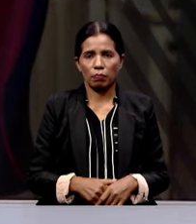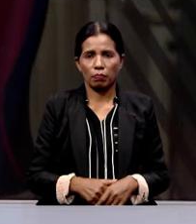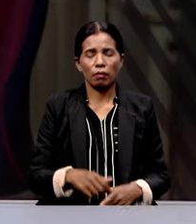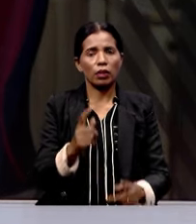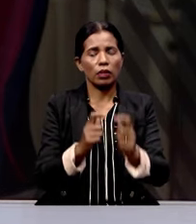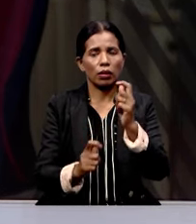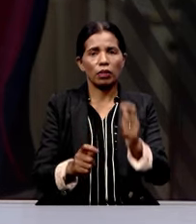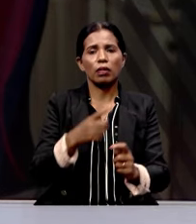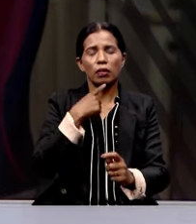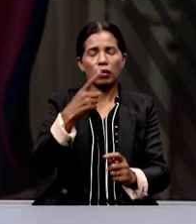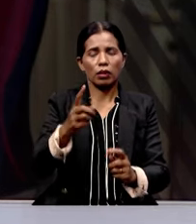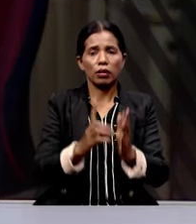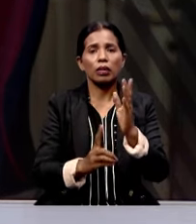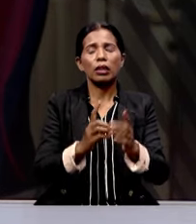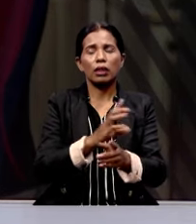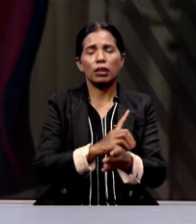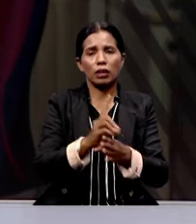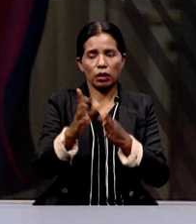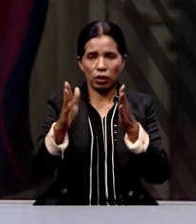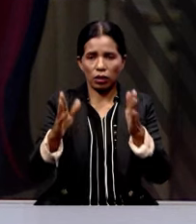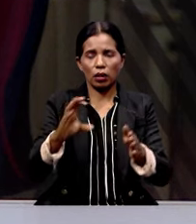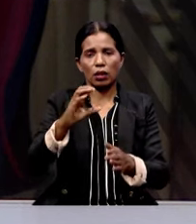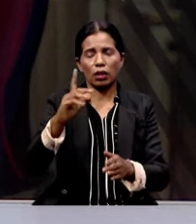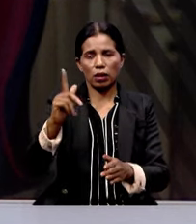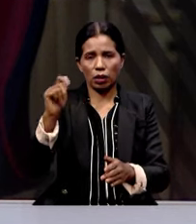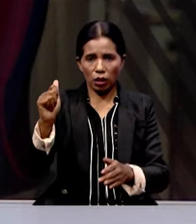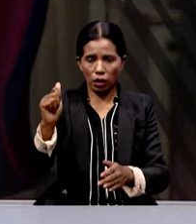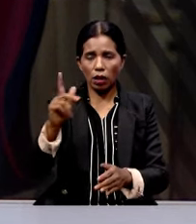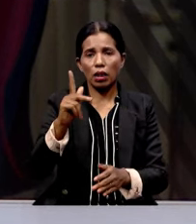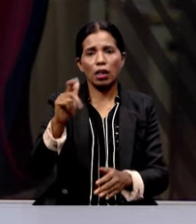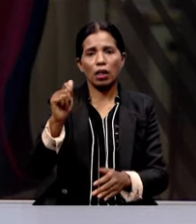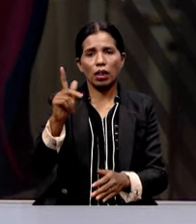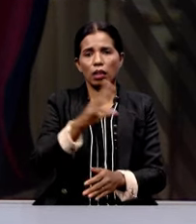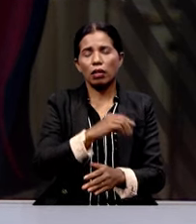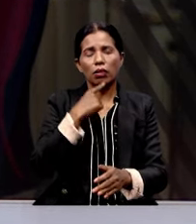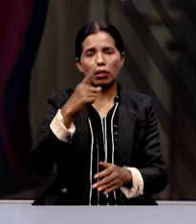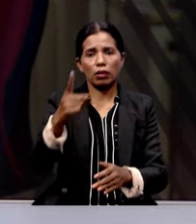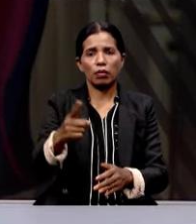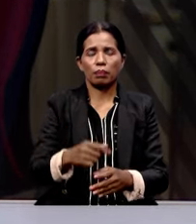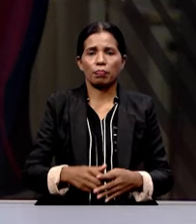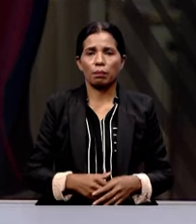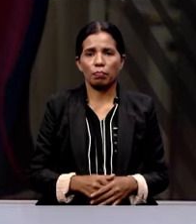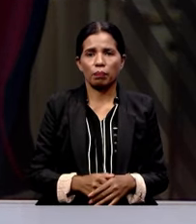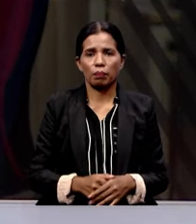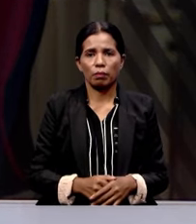Tribunal absolve Diretor-Geral de Prevenção, Sensibilização e Comissão Anticorrupção, Russi Crime Peculato de Uso.